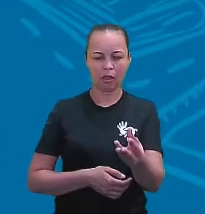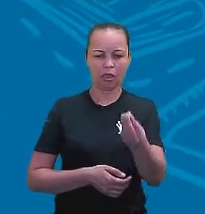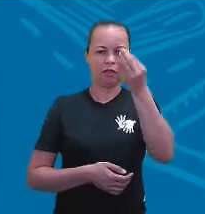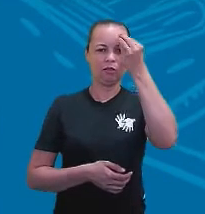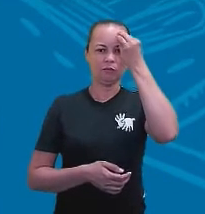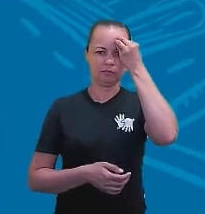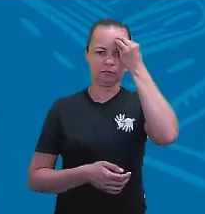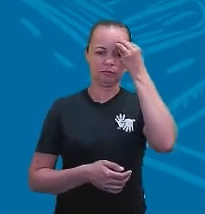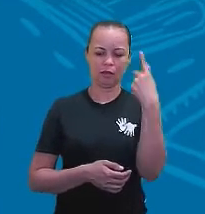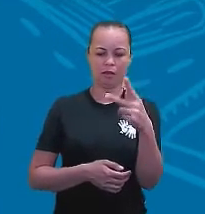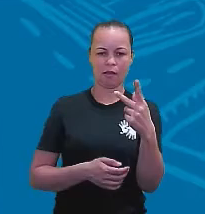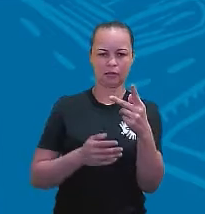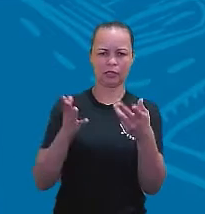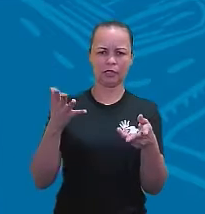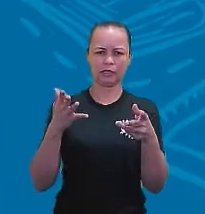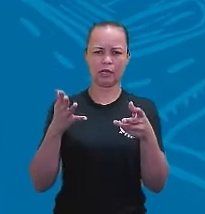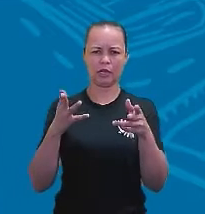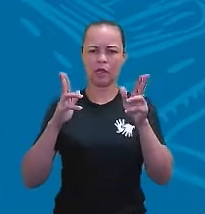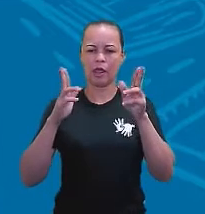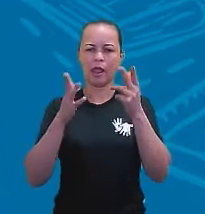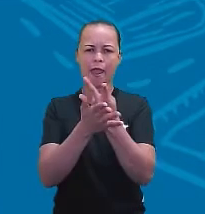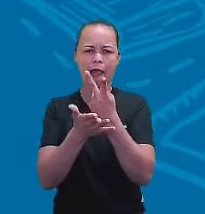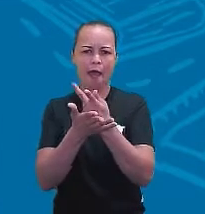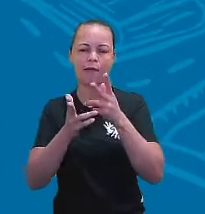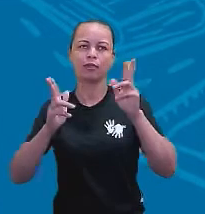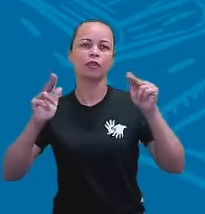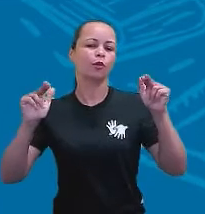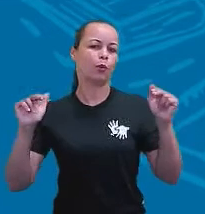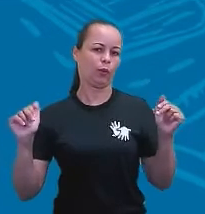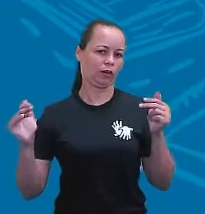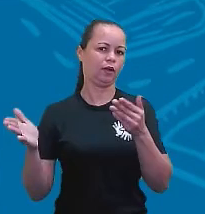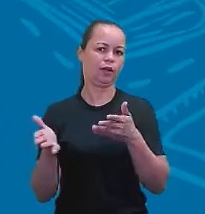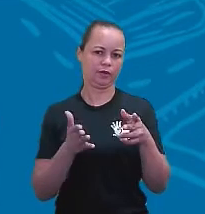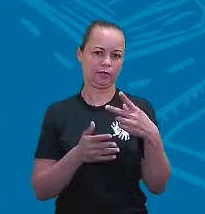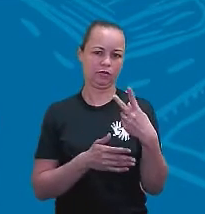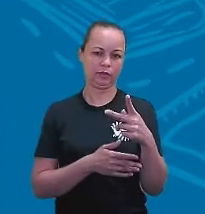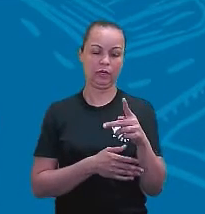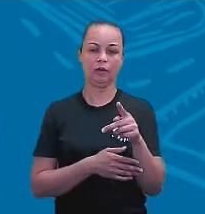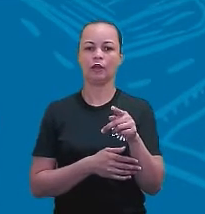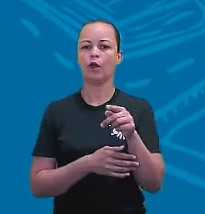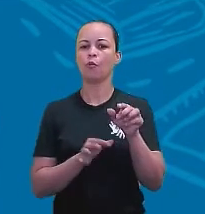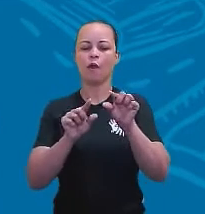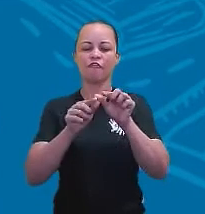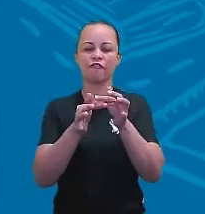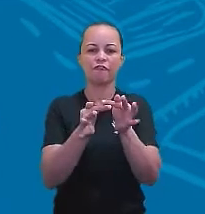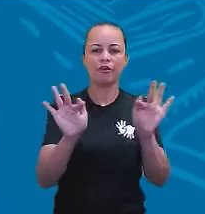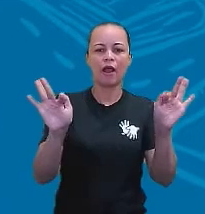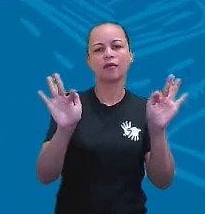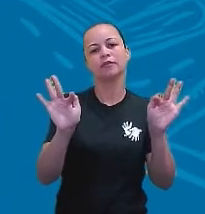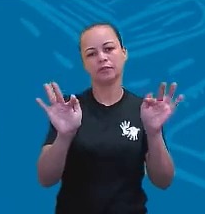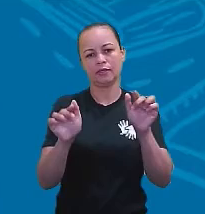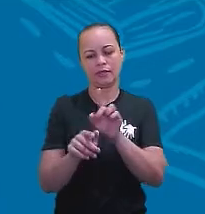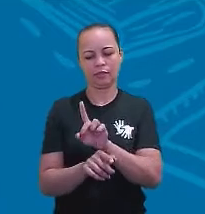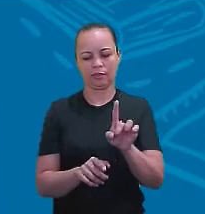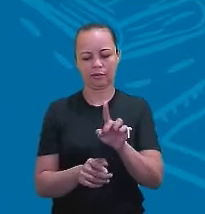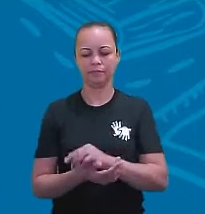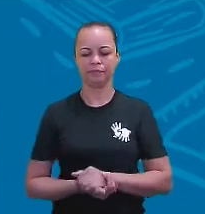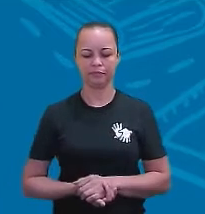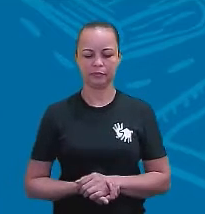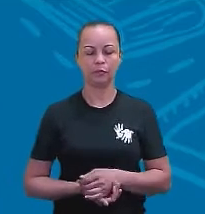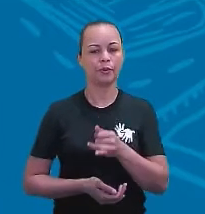você nunca vai errar como montar uma frase na negativa, certo? Olha aí o exemplo abaixo, ó.